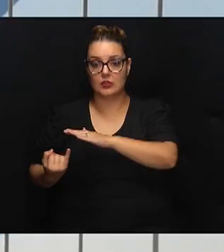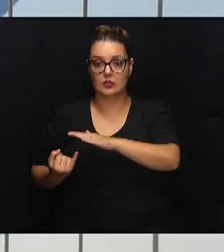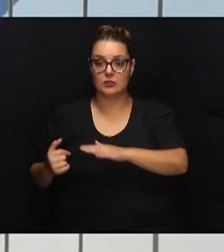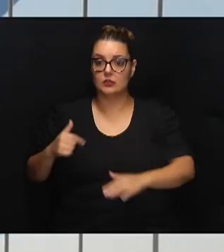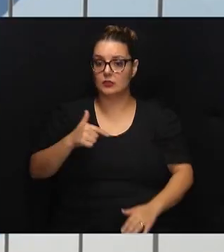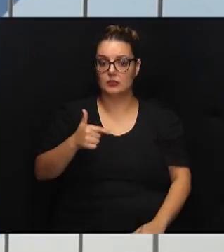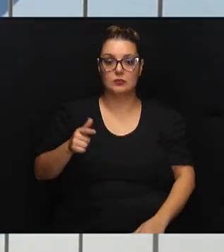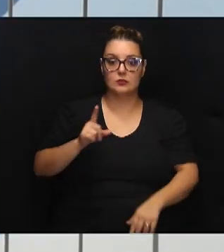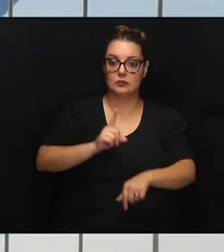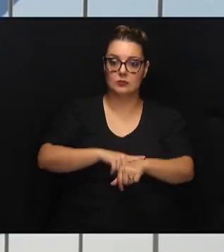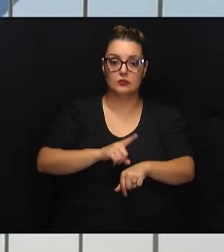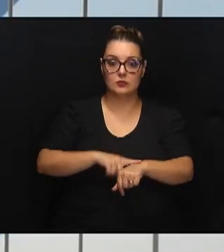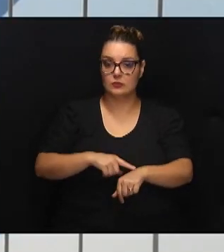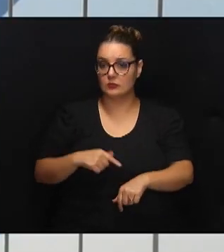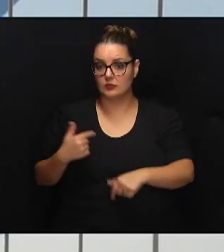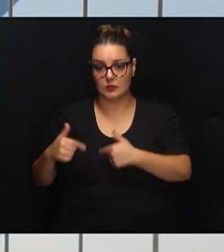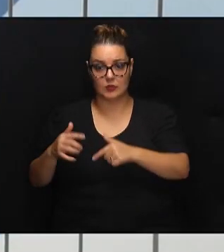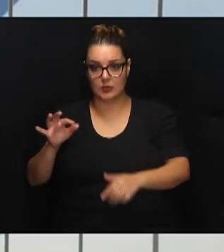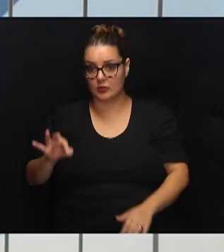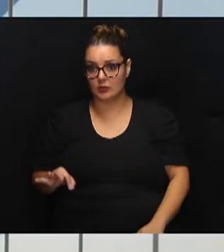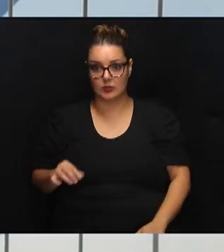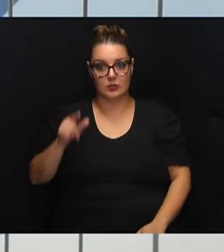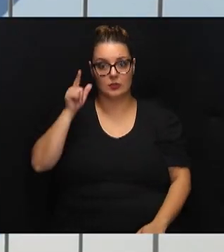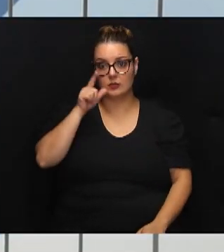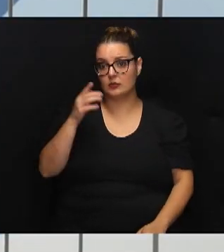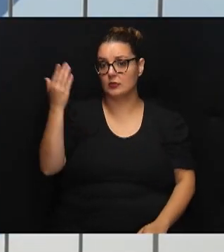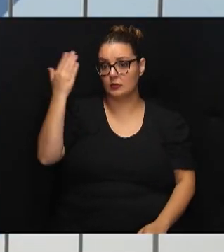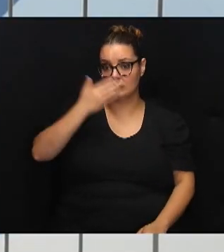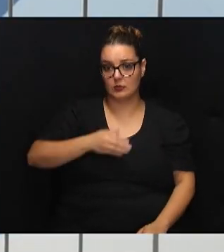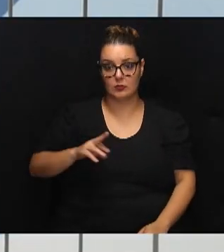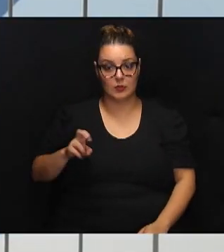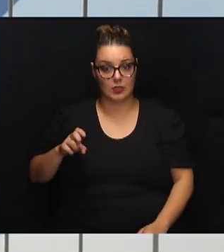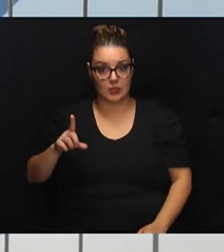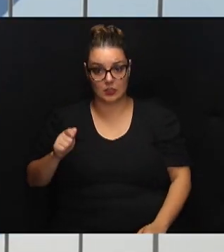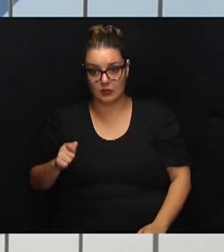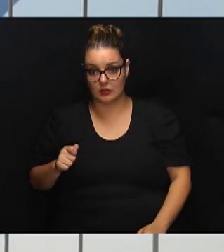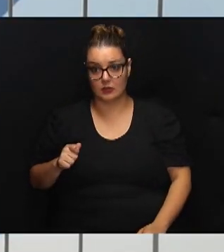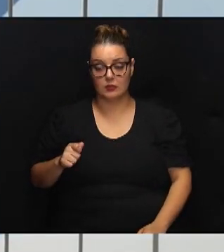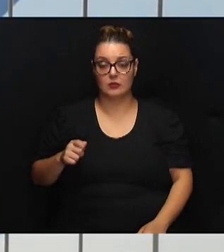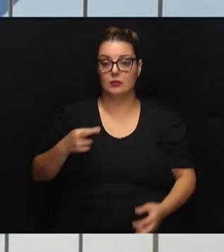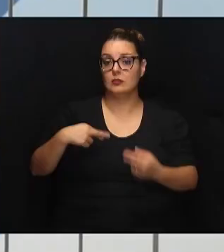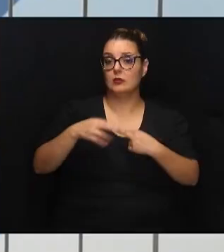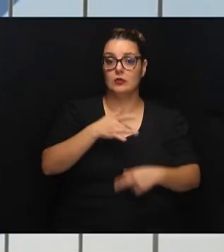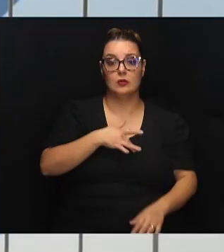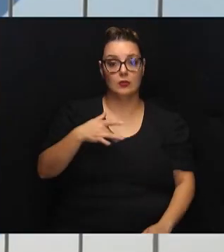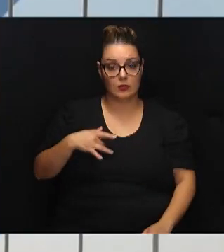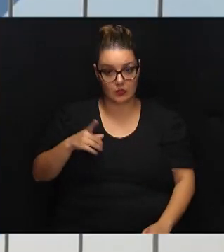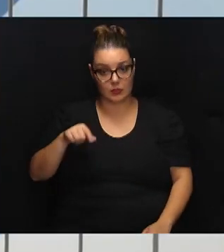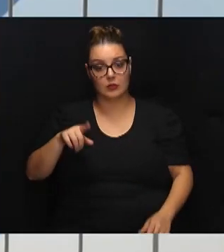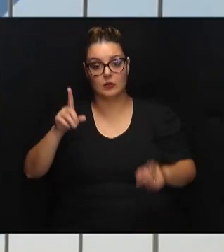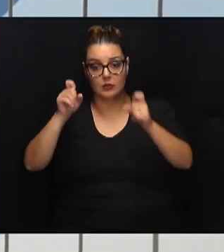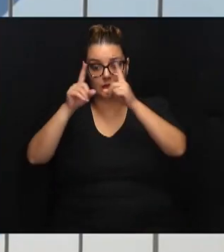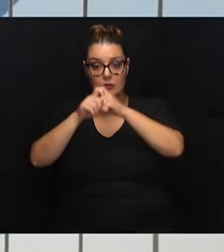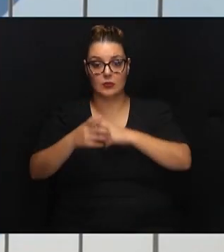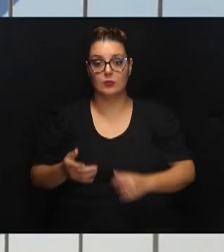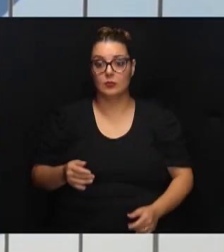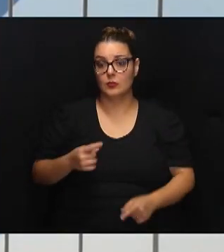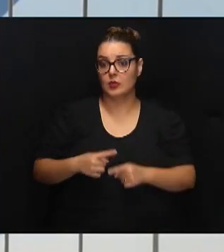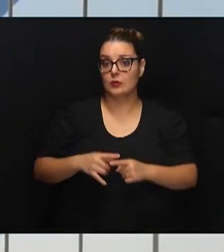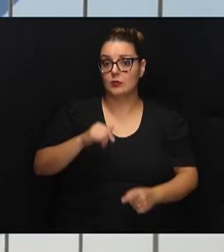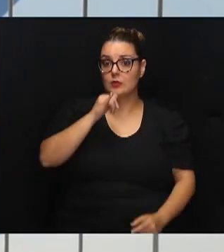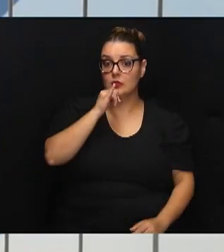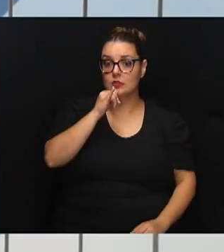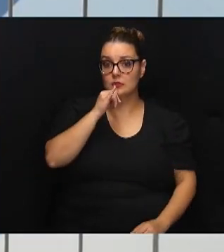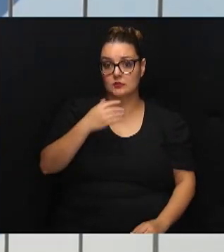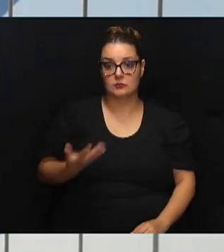uma jornada, ele não consegue comprovar uma renda. A questão da saúde dele é muito complicada, porque, por exemplo, às vezes